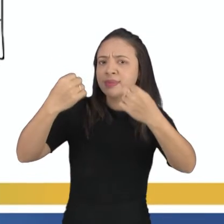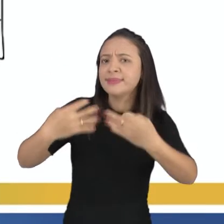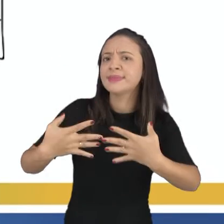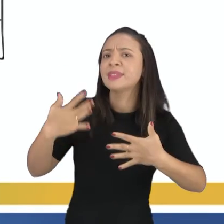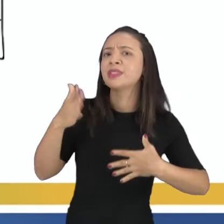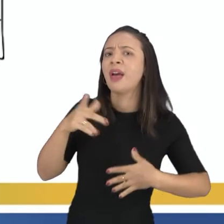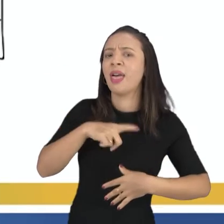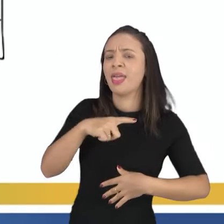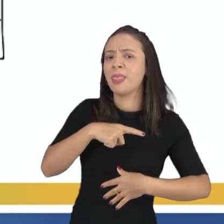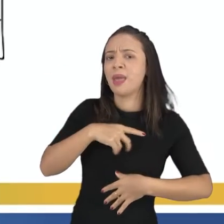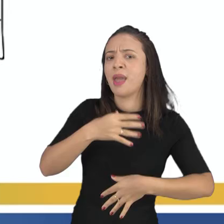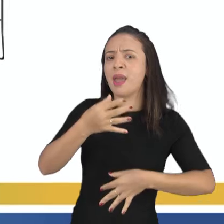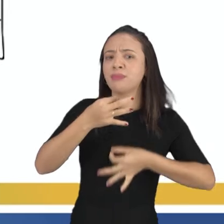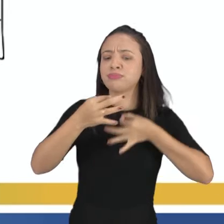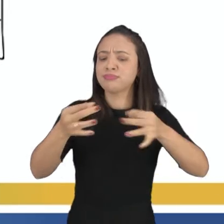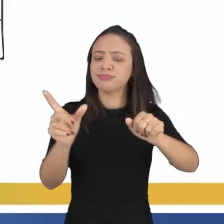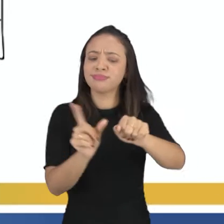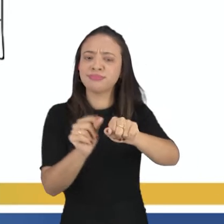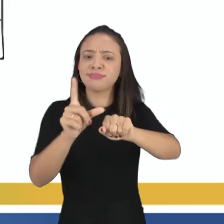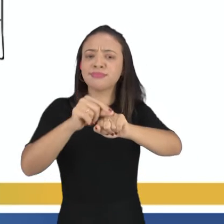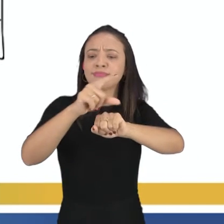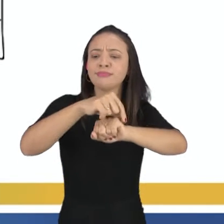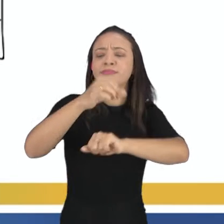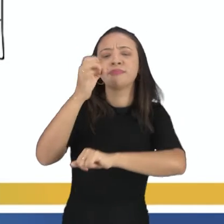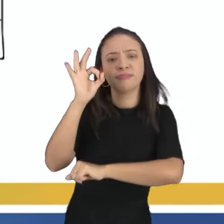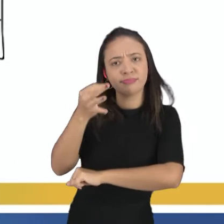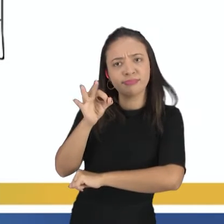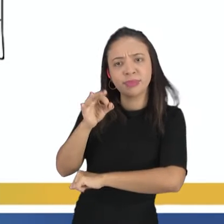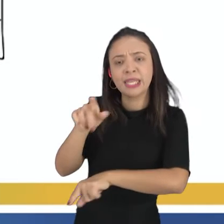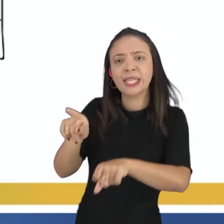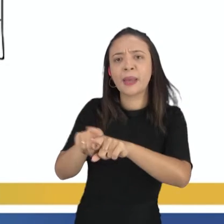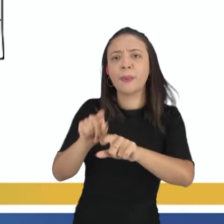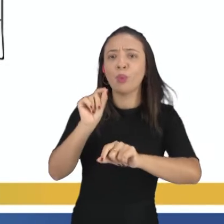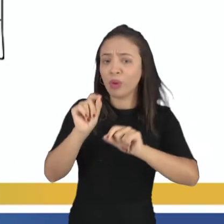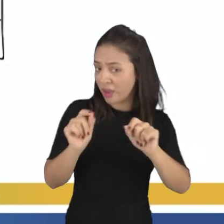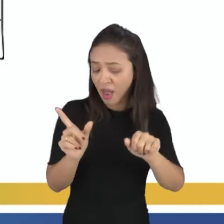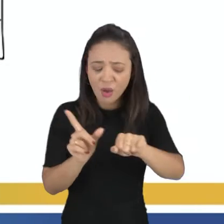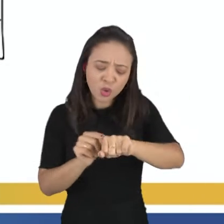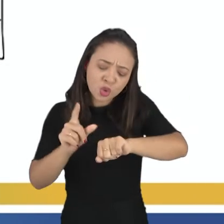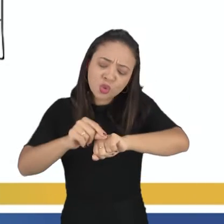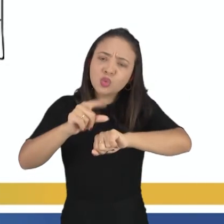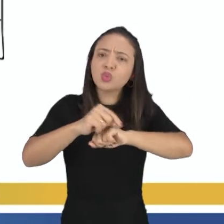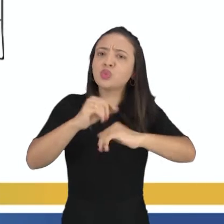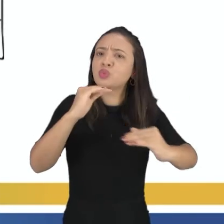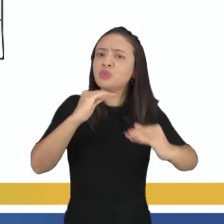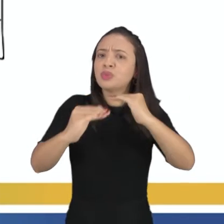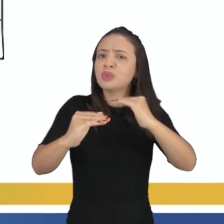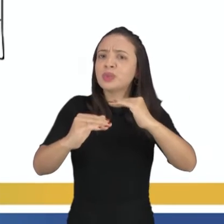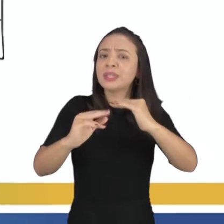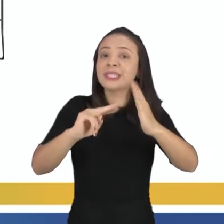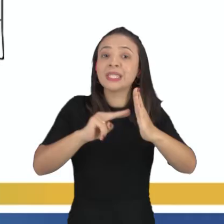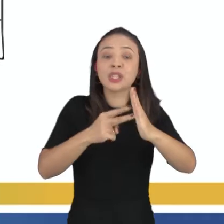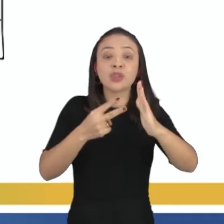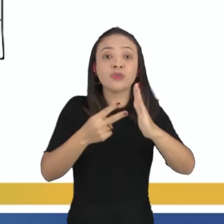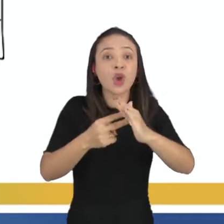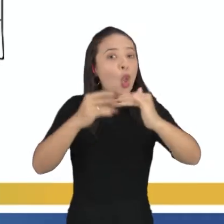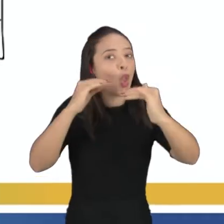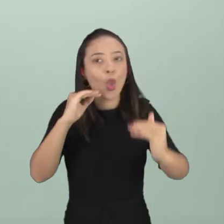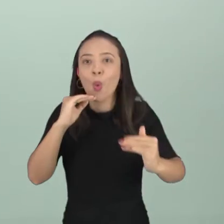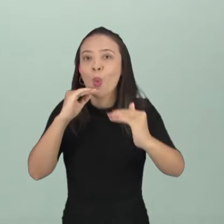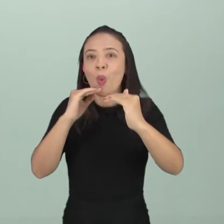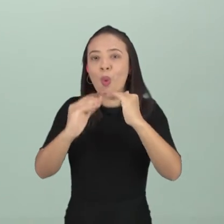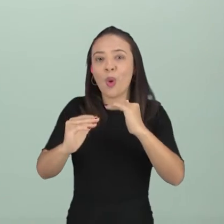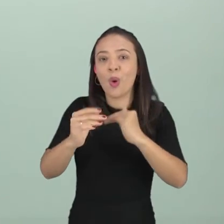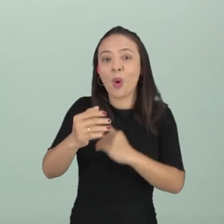nós vamos ter o argumento, que ele vai ser positivo e tal, e o contra-argumento. O contra-argumento é sempre contestar aquilo que a